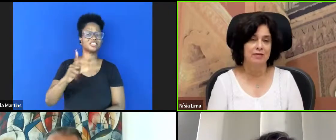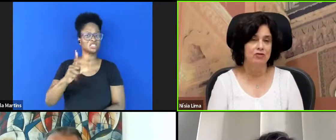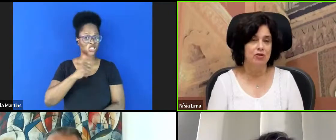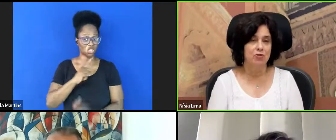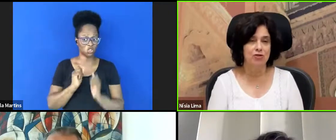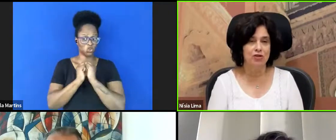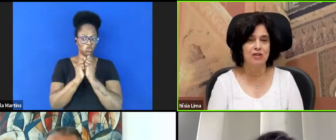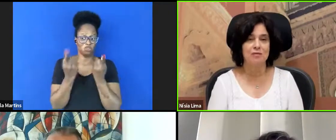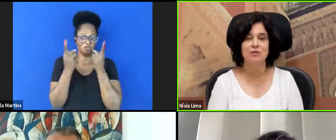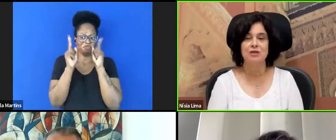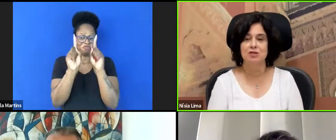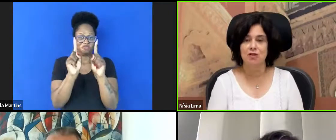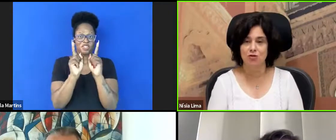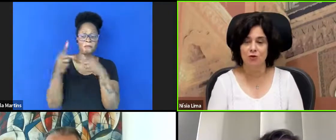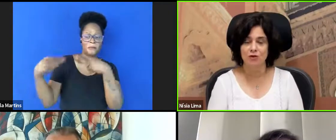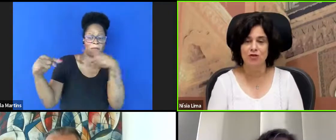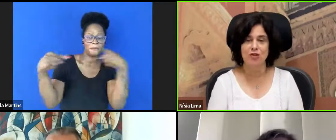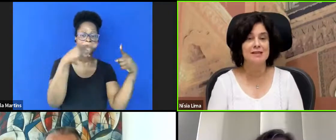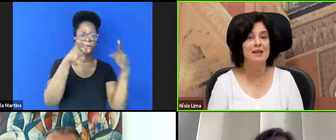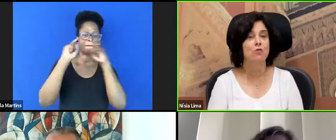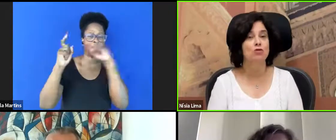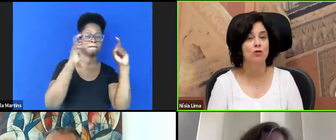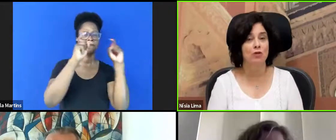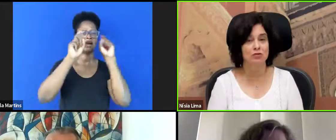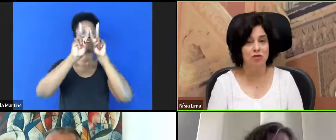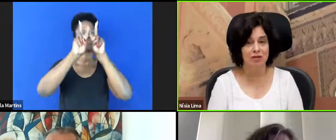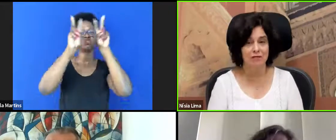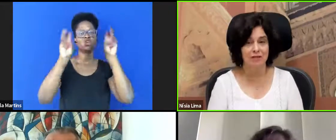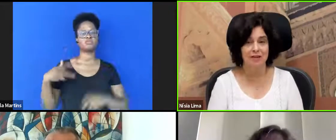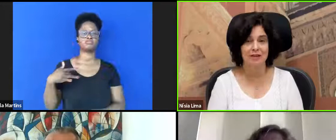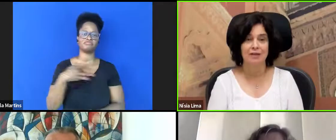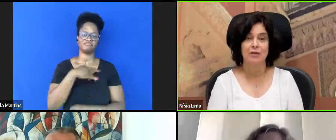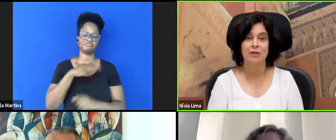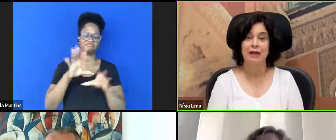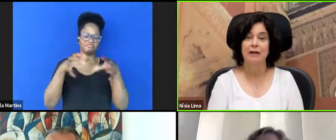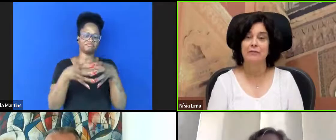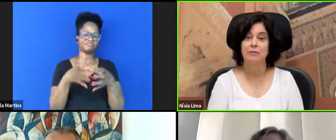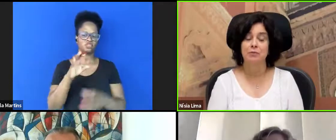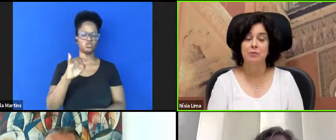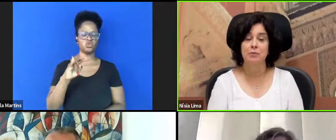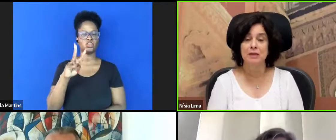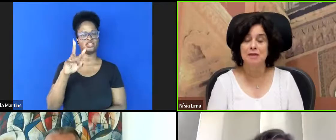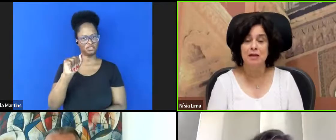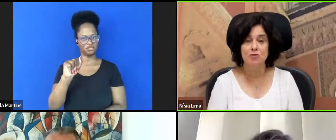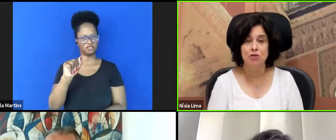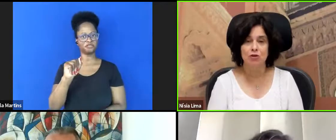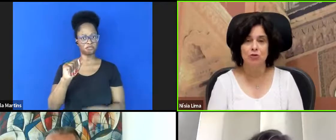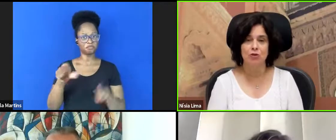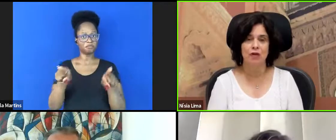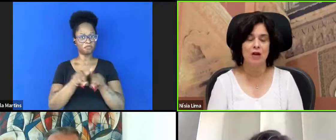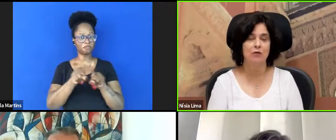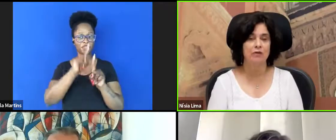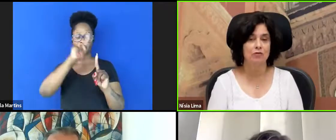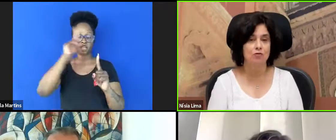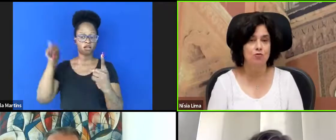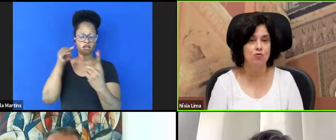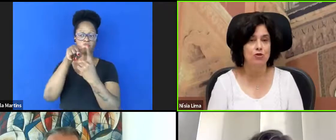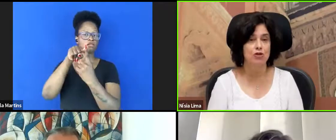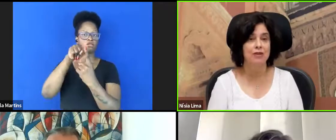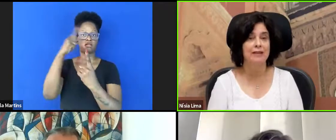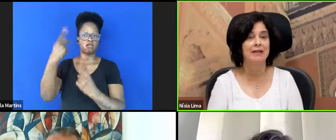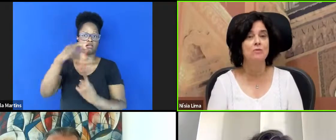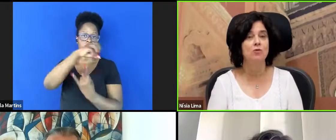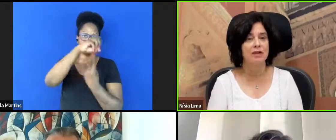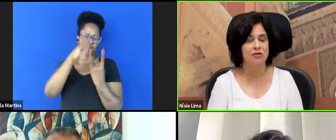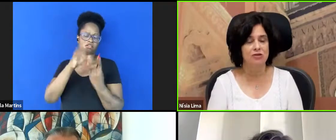juntos discutíamos as questões da saúde coletiva, da missão institucional da